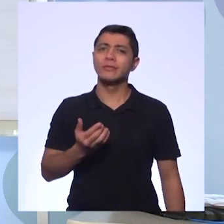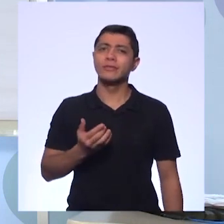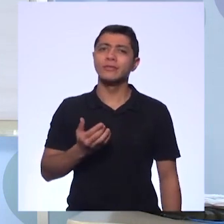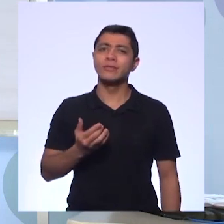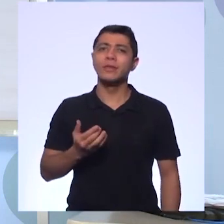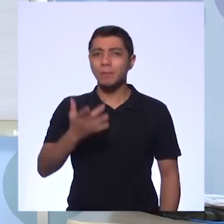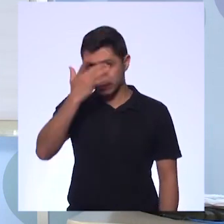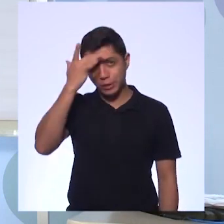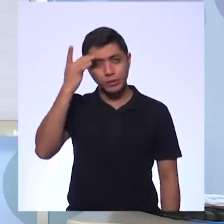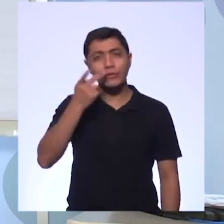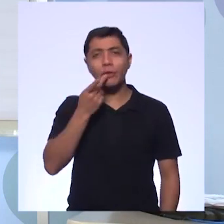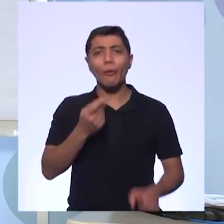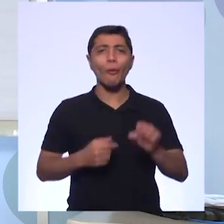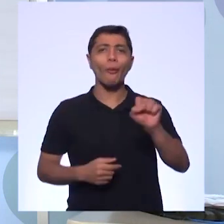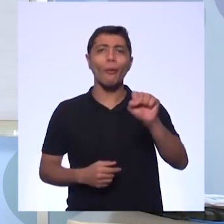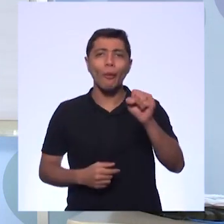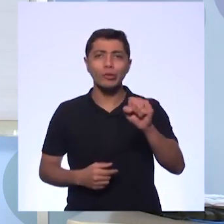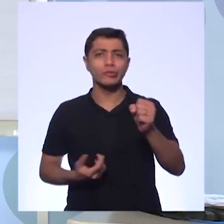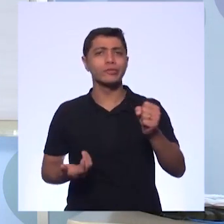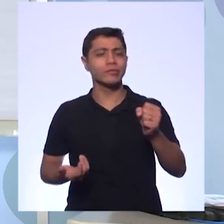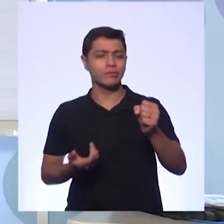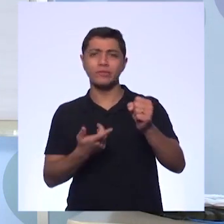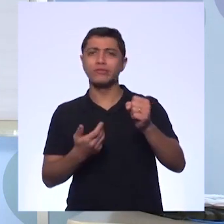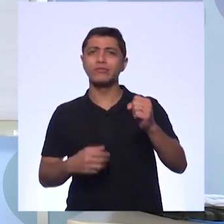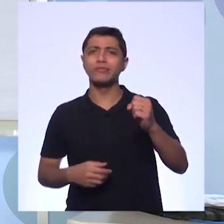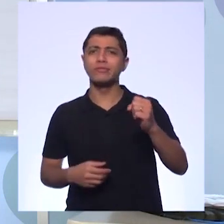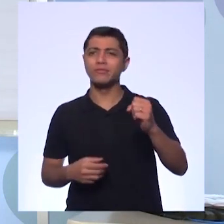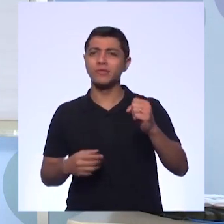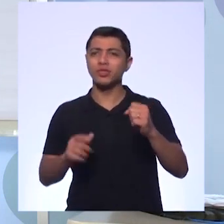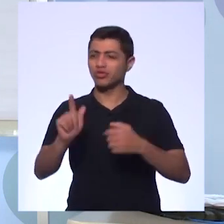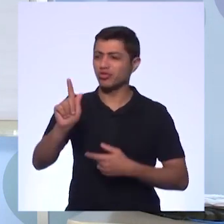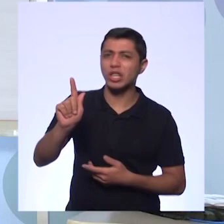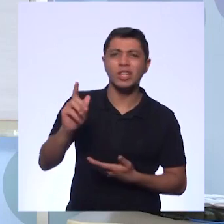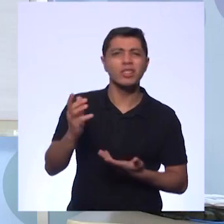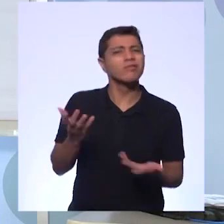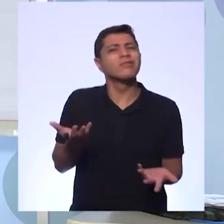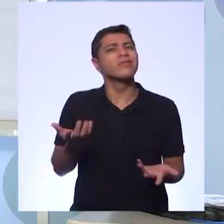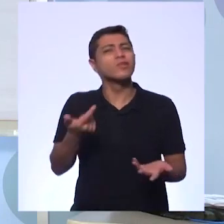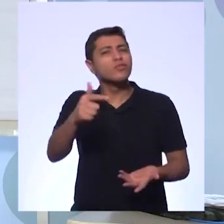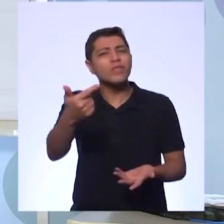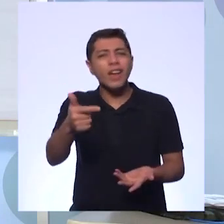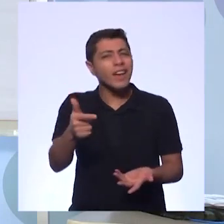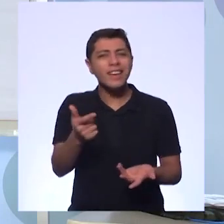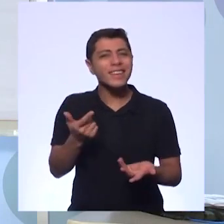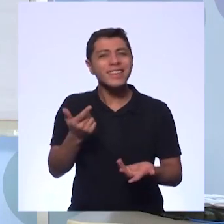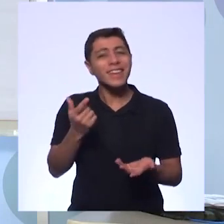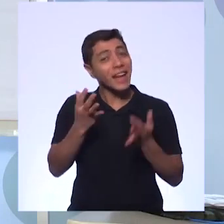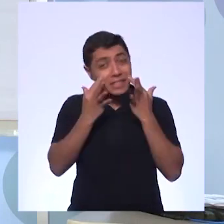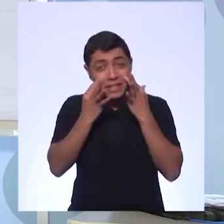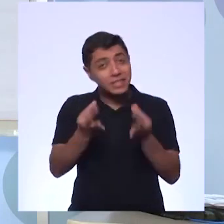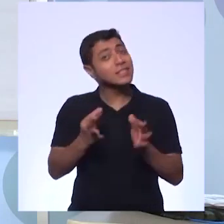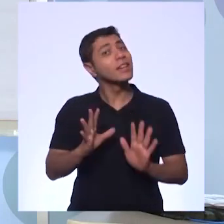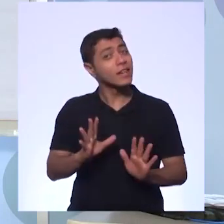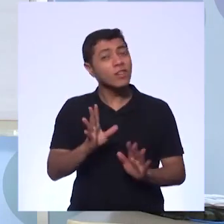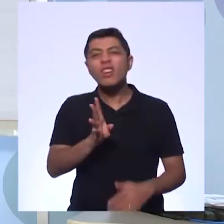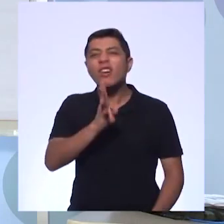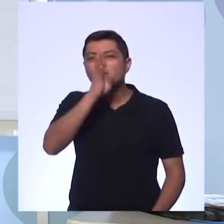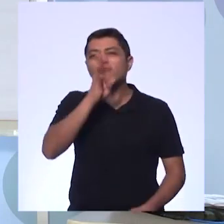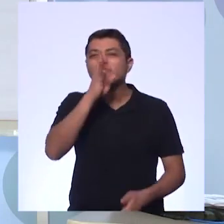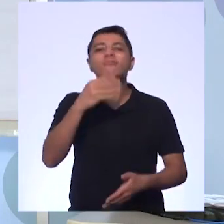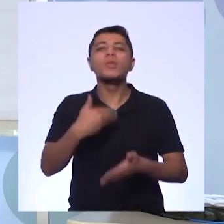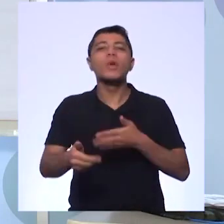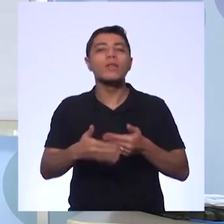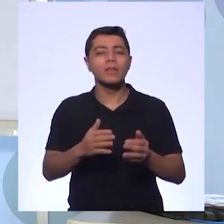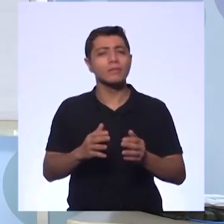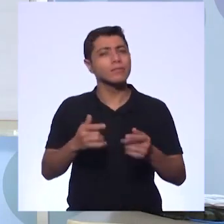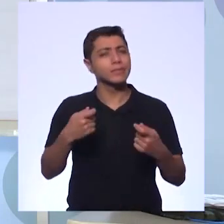8G, não tem nem 8 nem 8, não tem letra F aqui. Então, vocês têm que pensar, vai chutar, mas não precisa